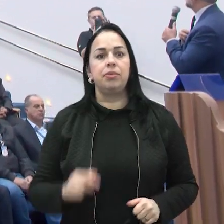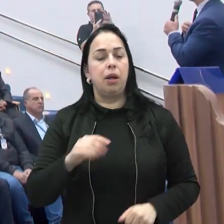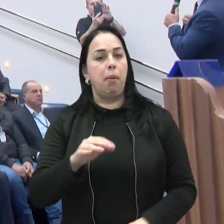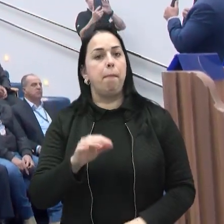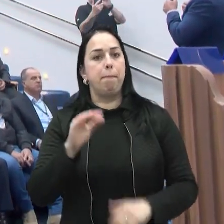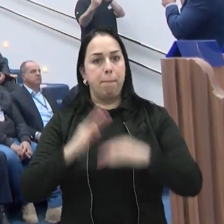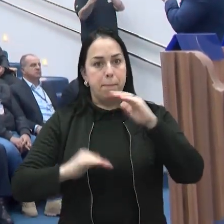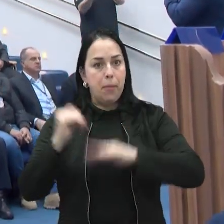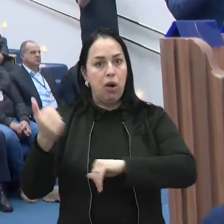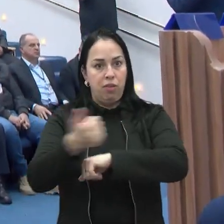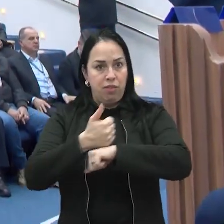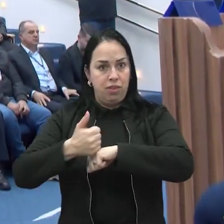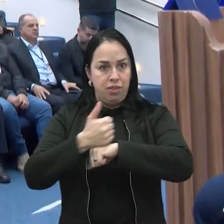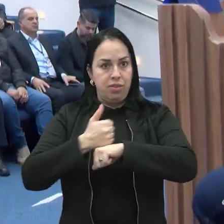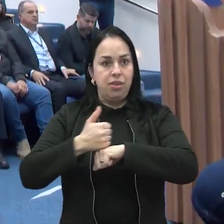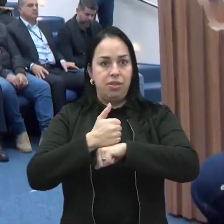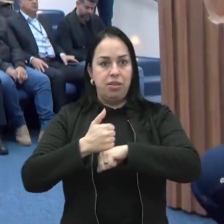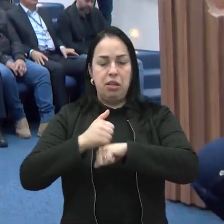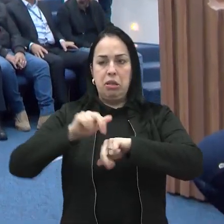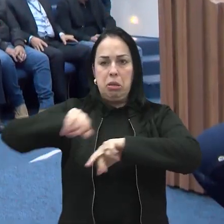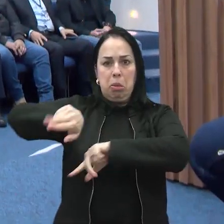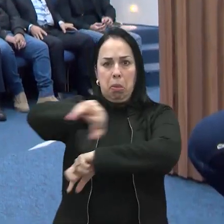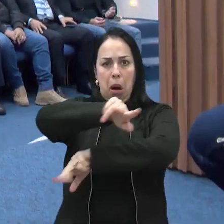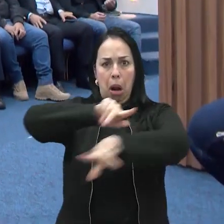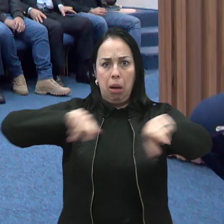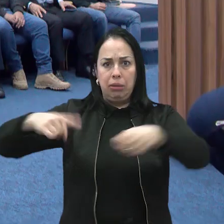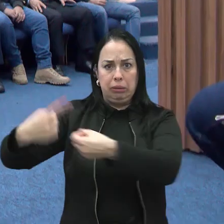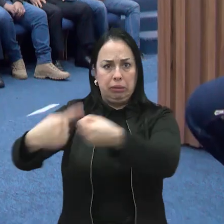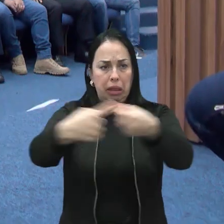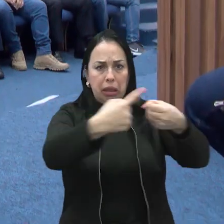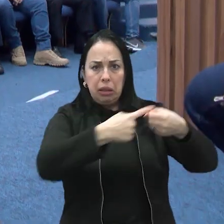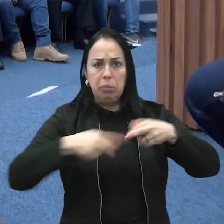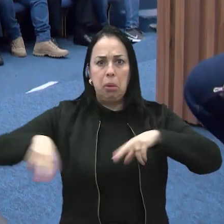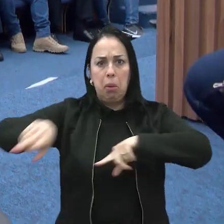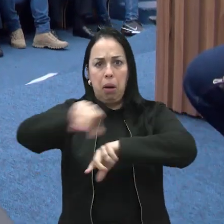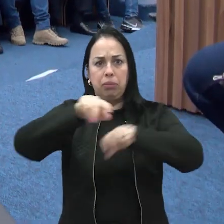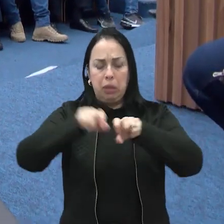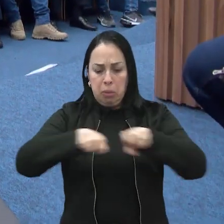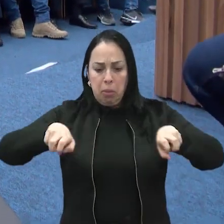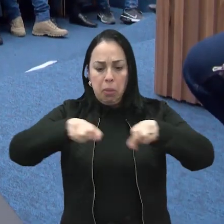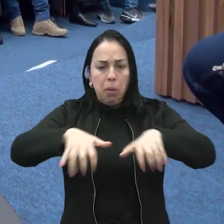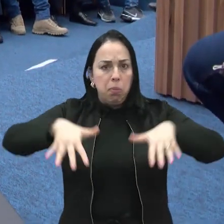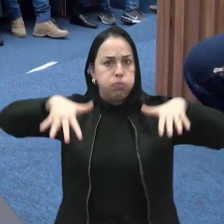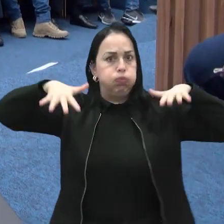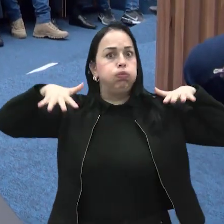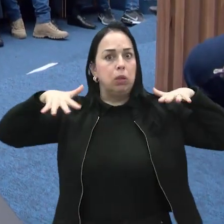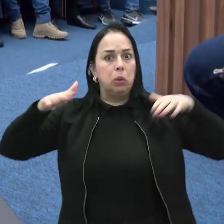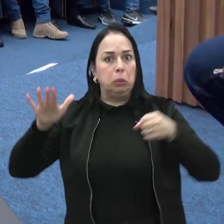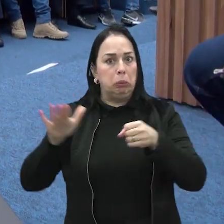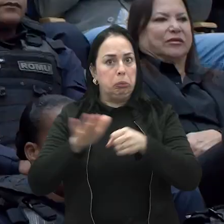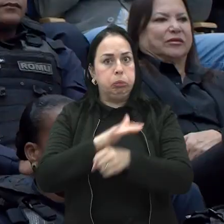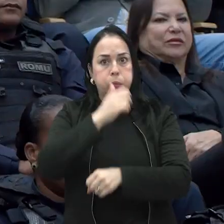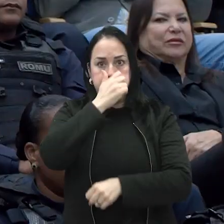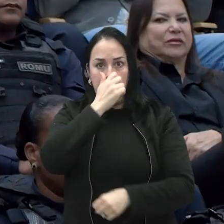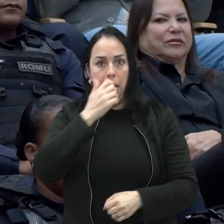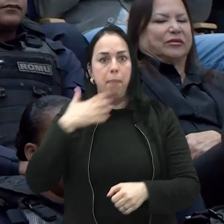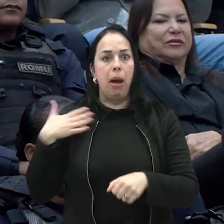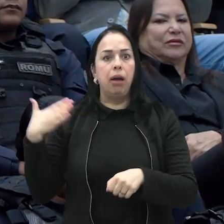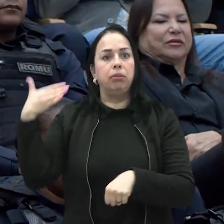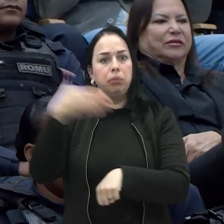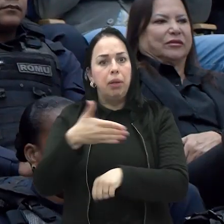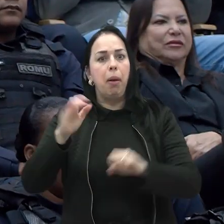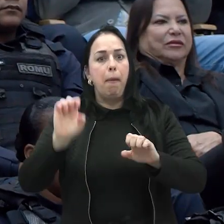Profissionais da Segurança Pública Municipal de diversas cidades lotaram o auditório Mário Covas, na Câmara Municipal,